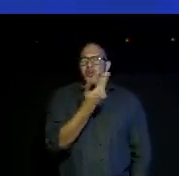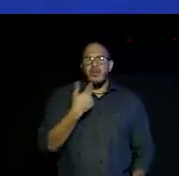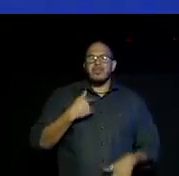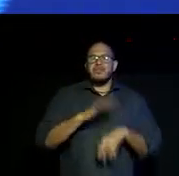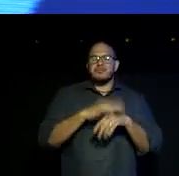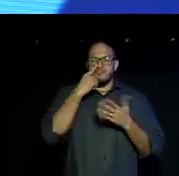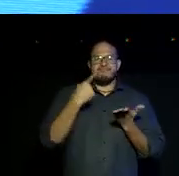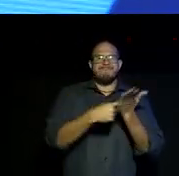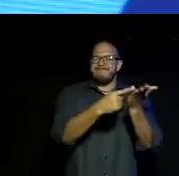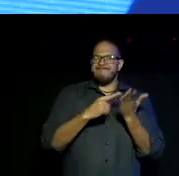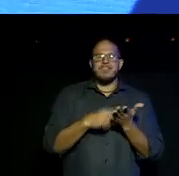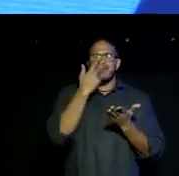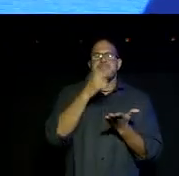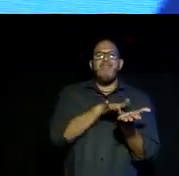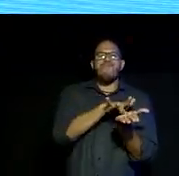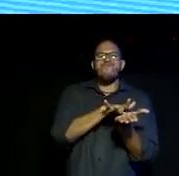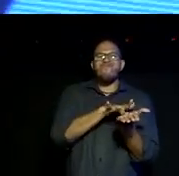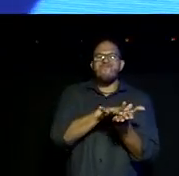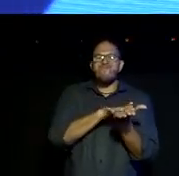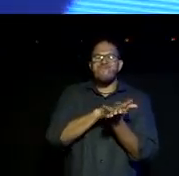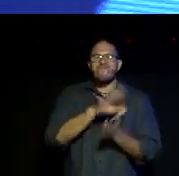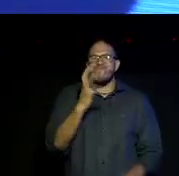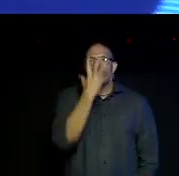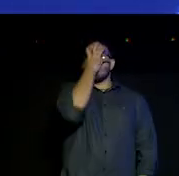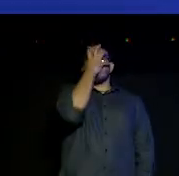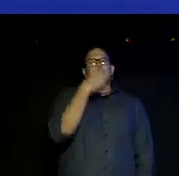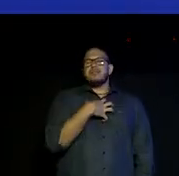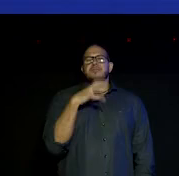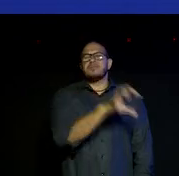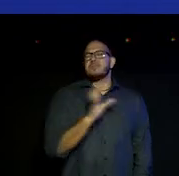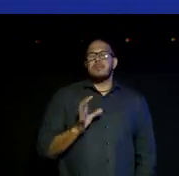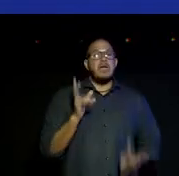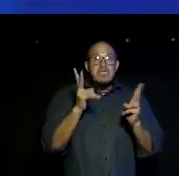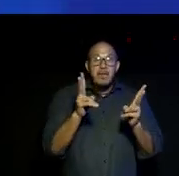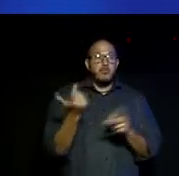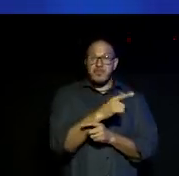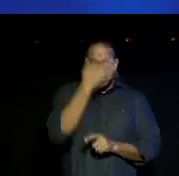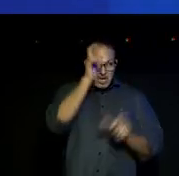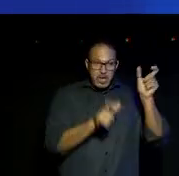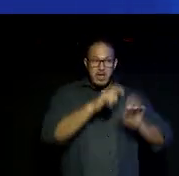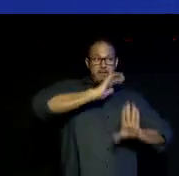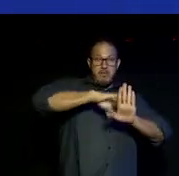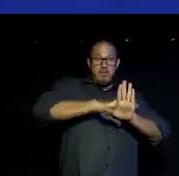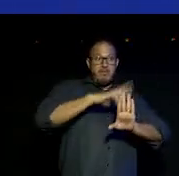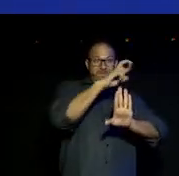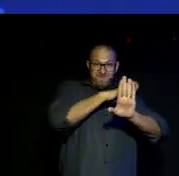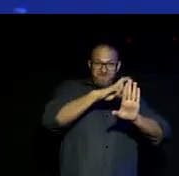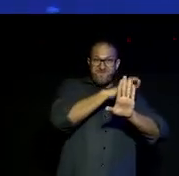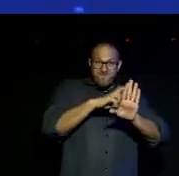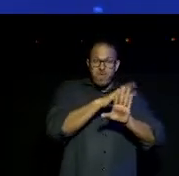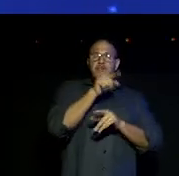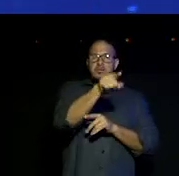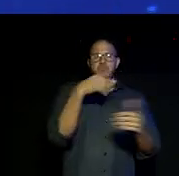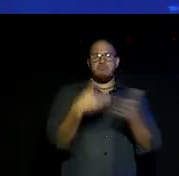uma convenção, uma máscara para inglês ver. Sempre que não houver nenhum inglês na plateia, você será